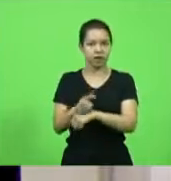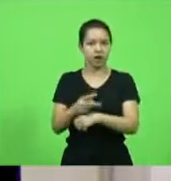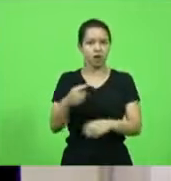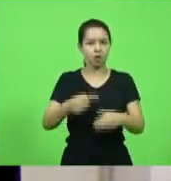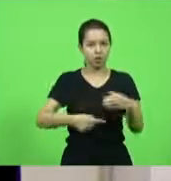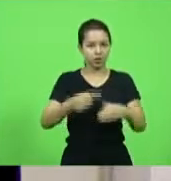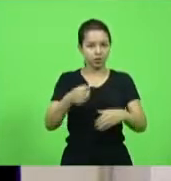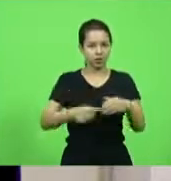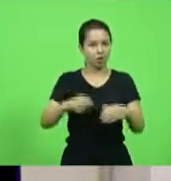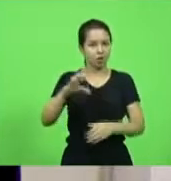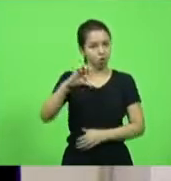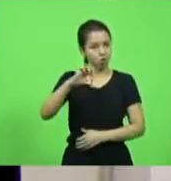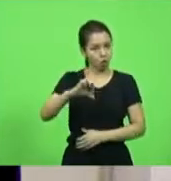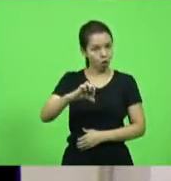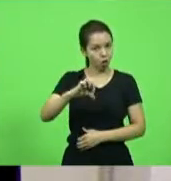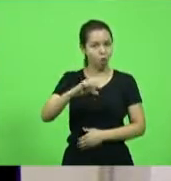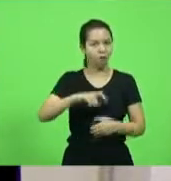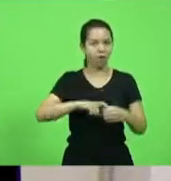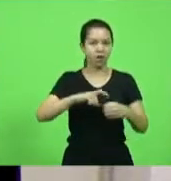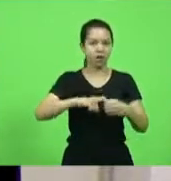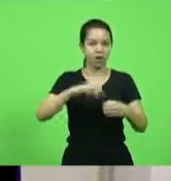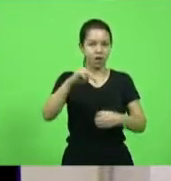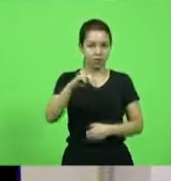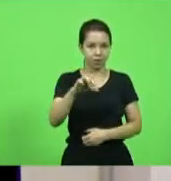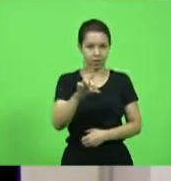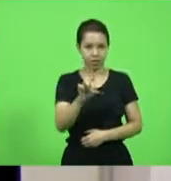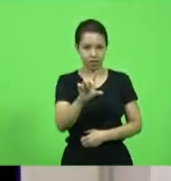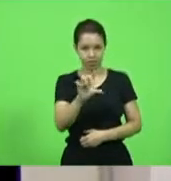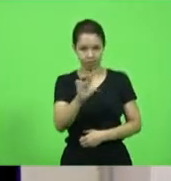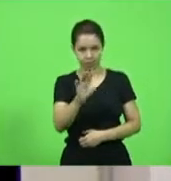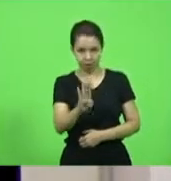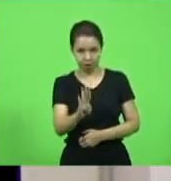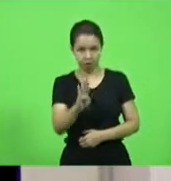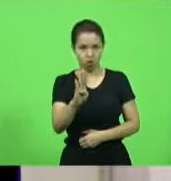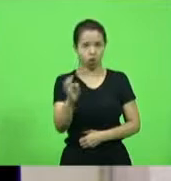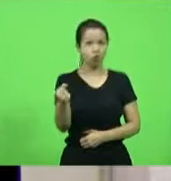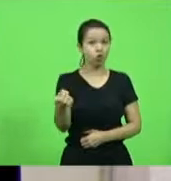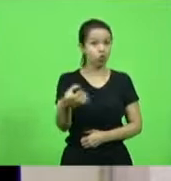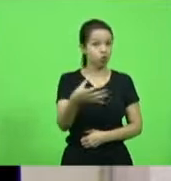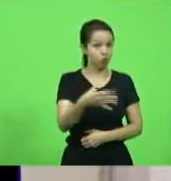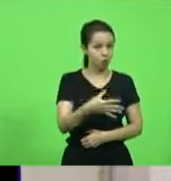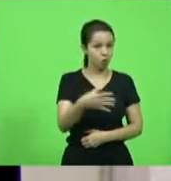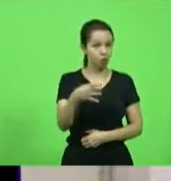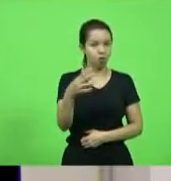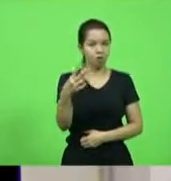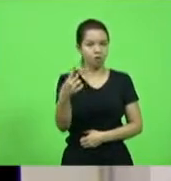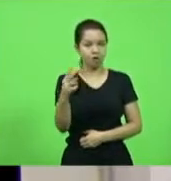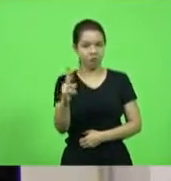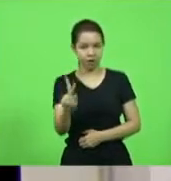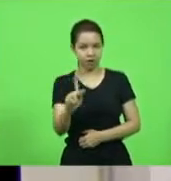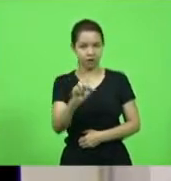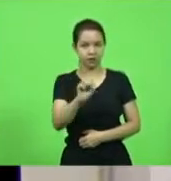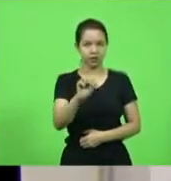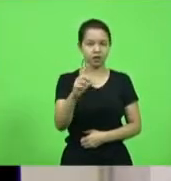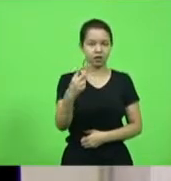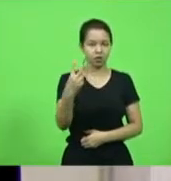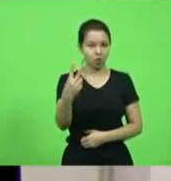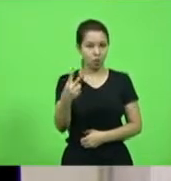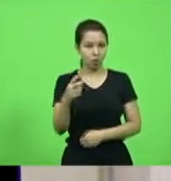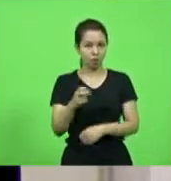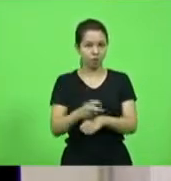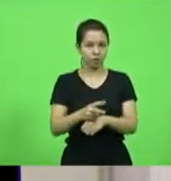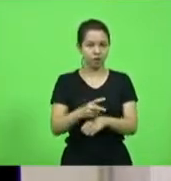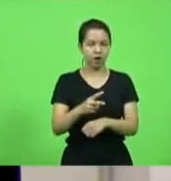9 membros, MDB e Novo, 2 vagas. Bloco PSL e PL, 2 vagas. Bloco